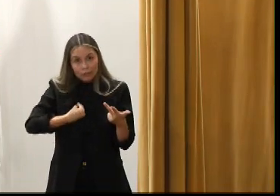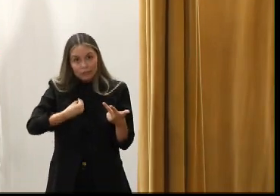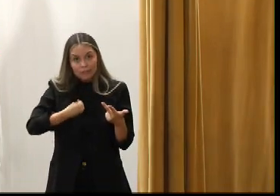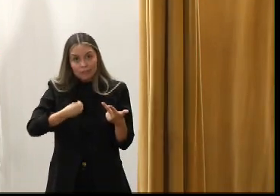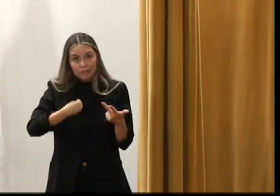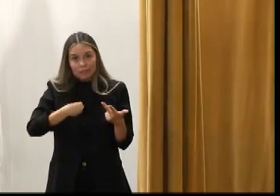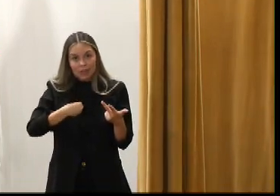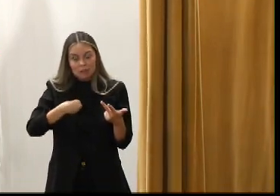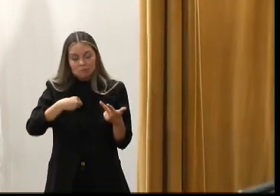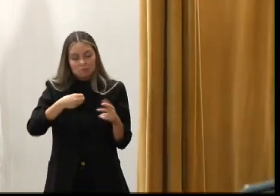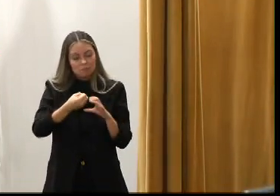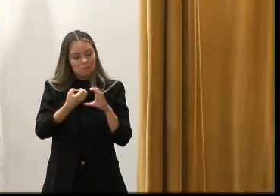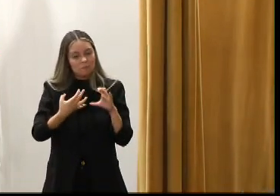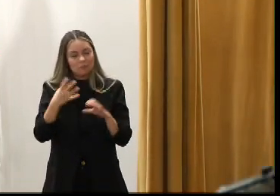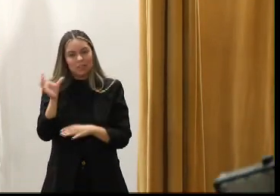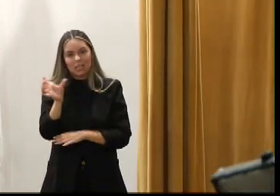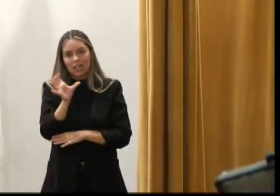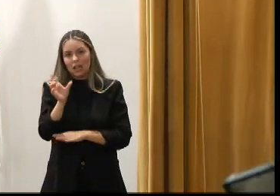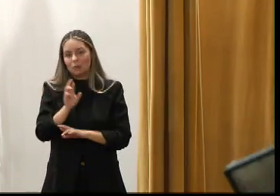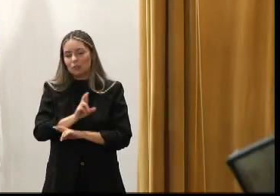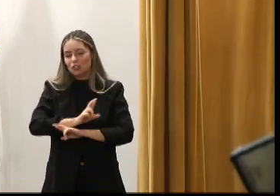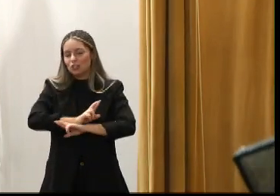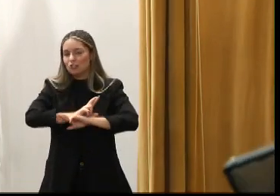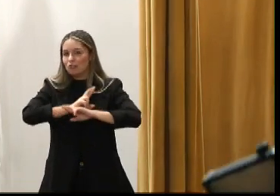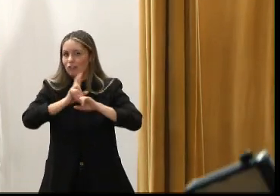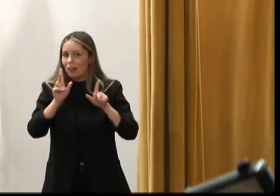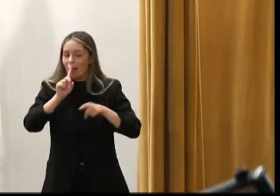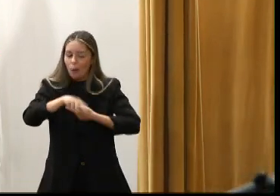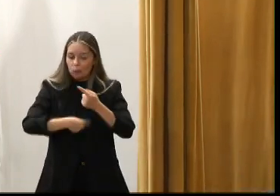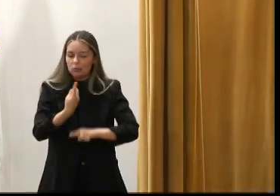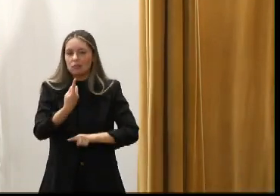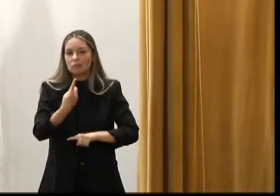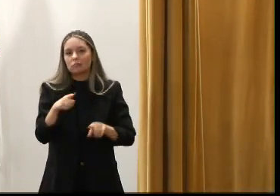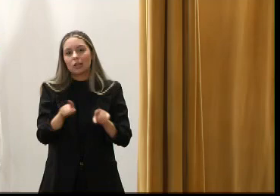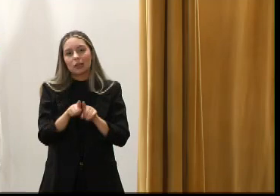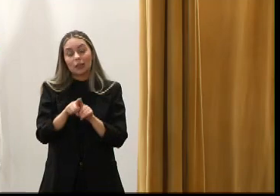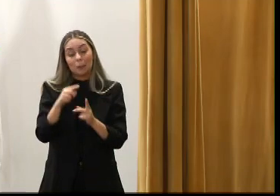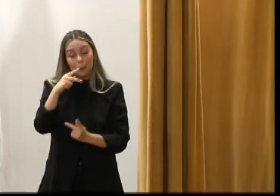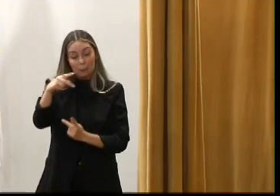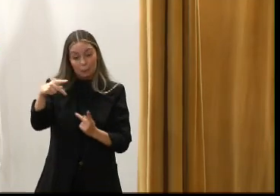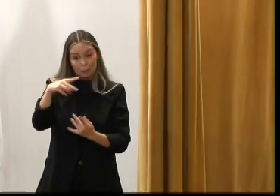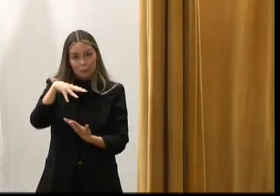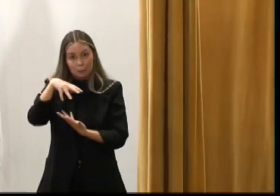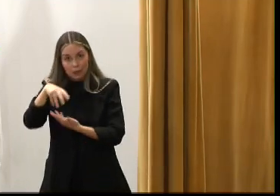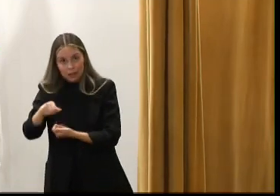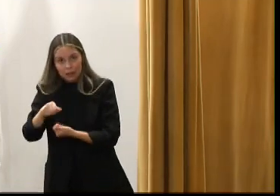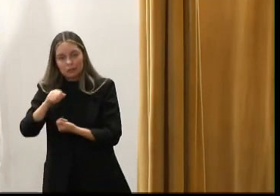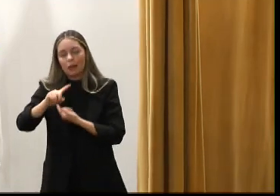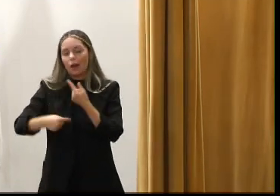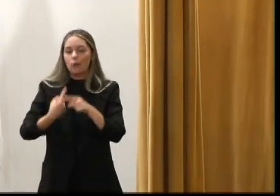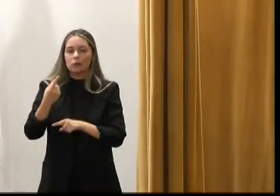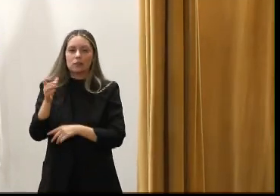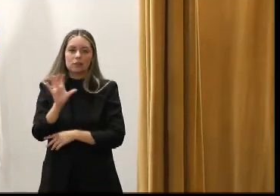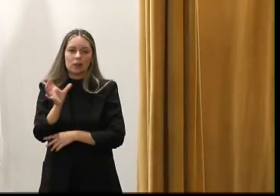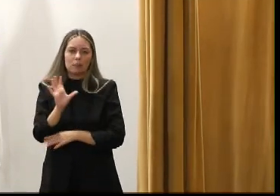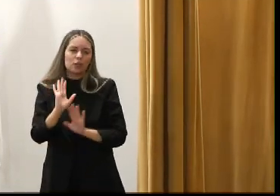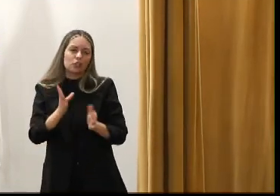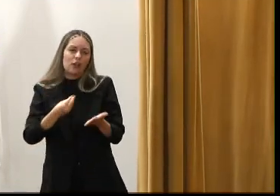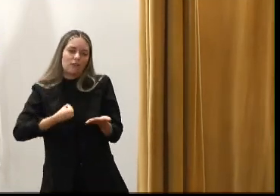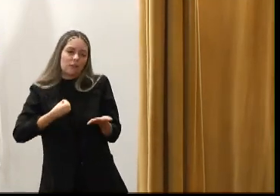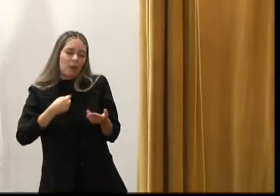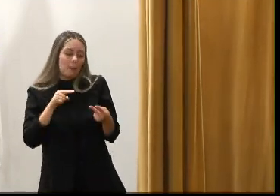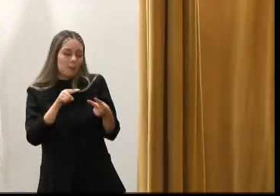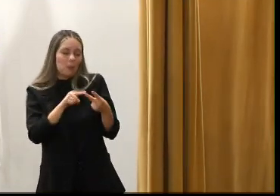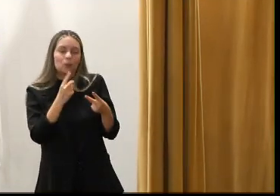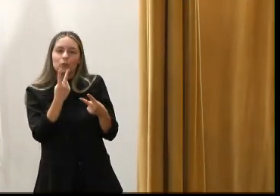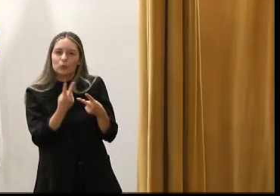cenário climático, de alteração climática e de planeta com alteração climática. Já estamos 1,2, como